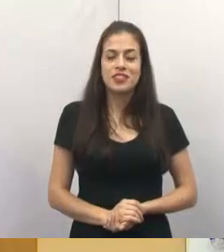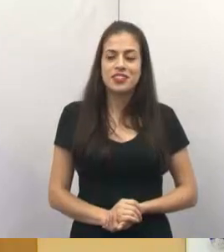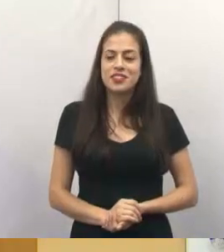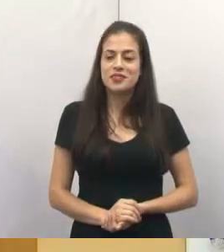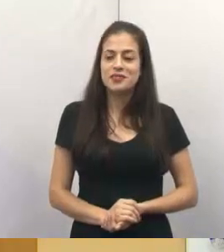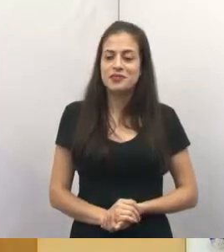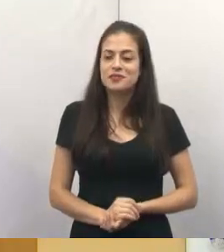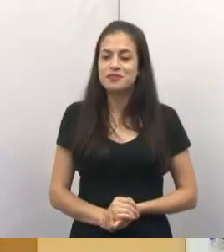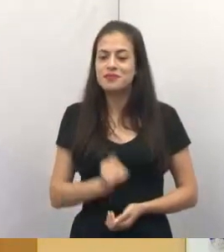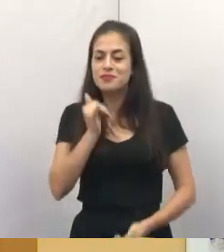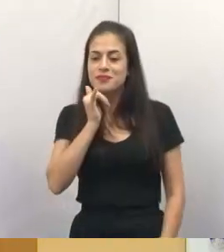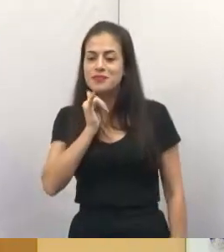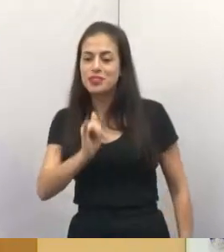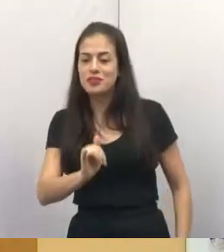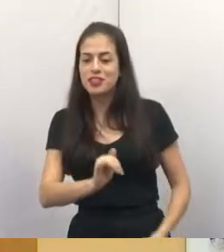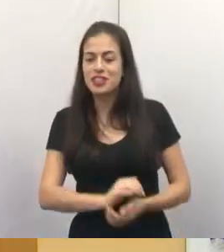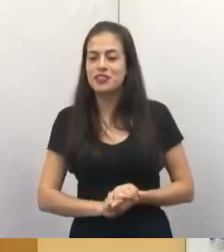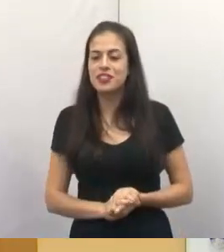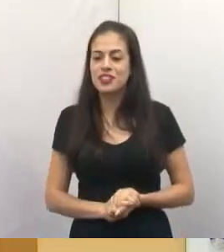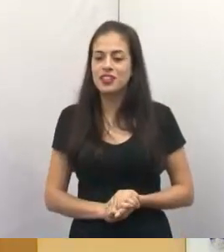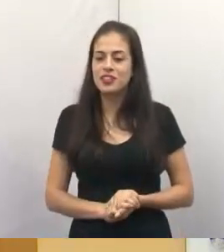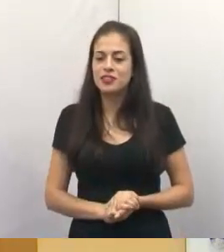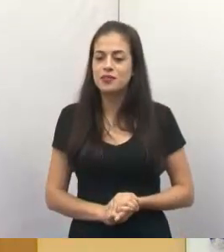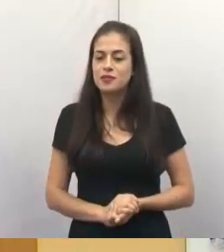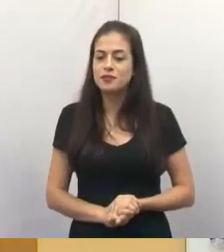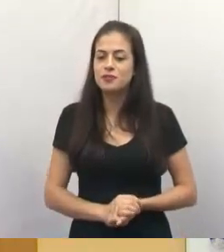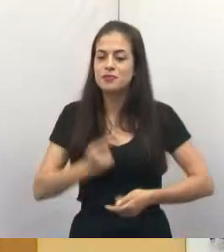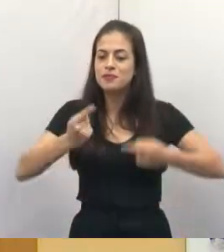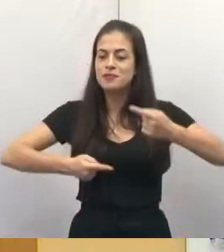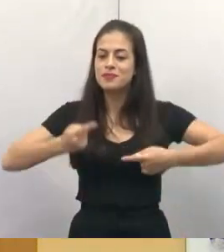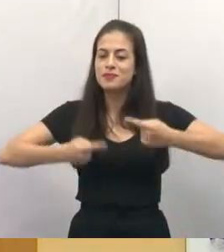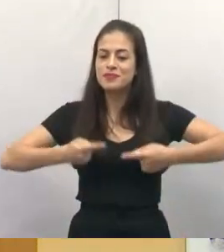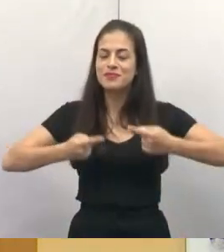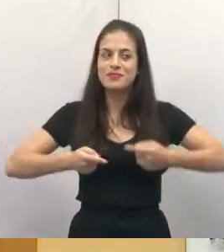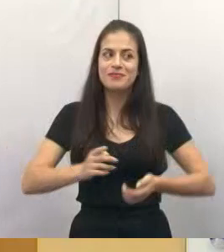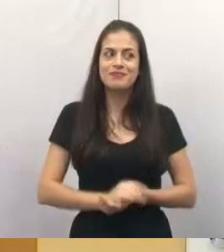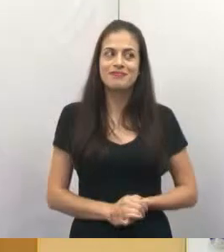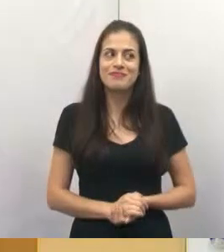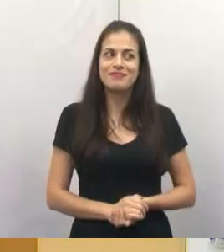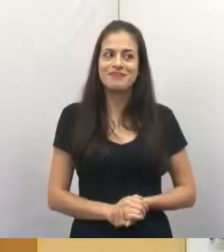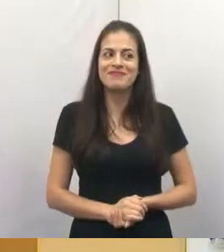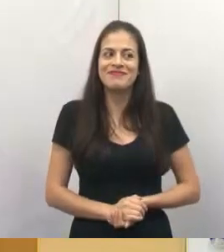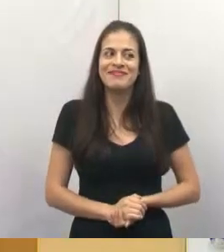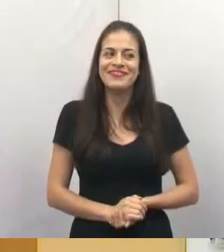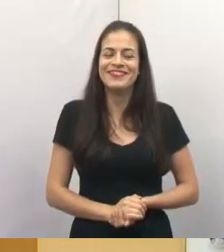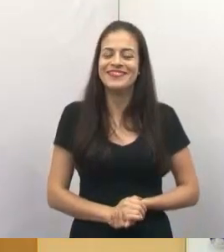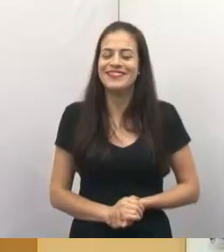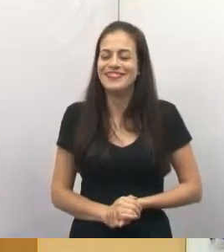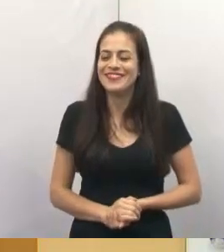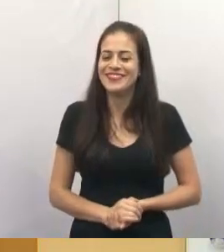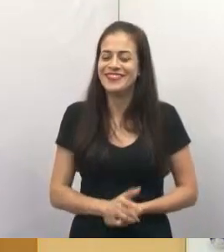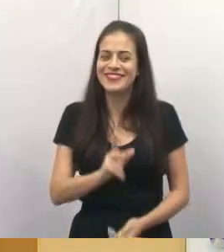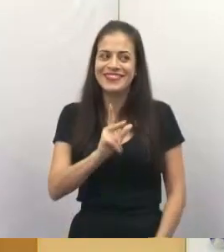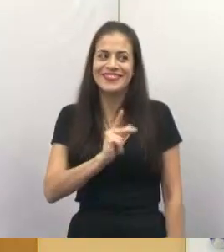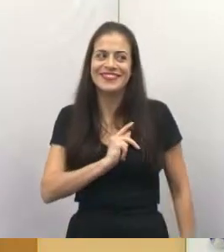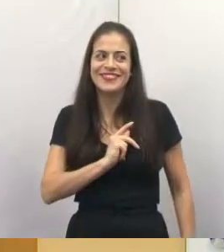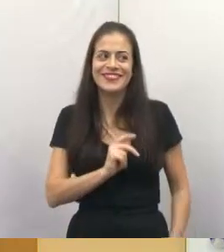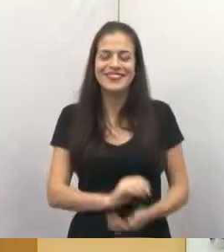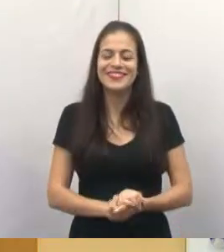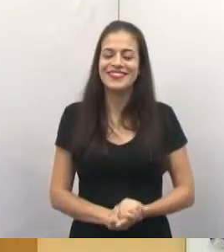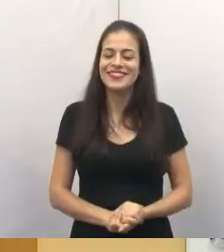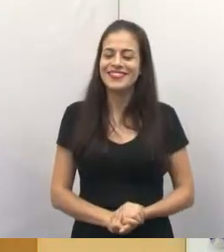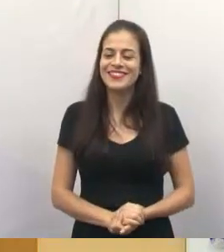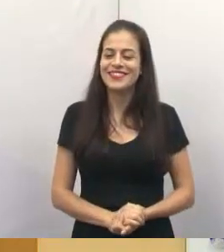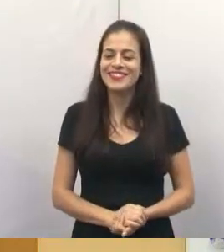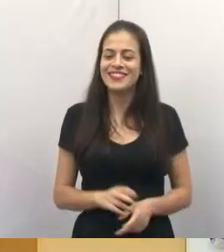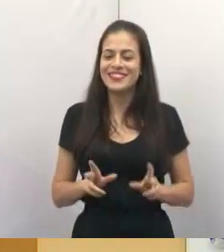e o que a gente fala aqui na tribuna, o que a gente discute... Não é nada pessoal, a gente está aqui numa